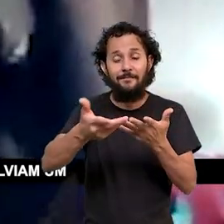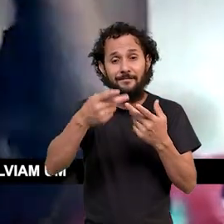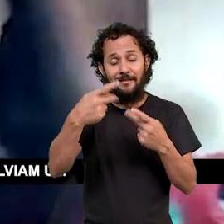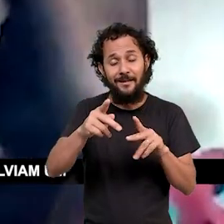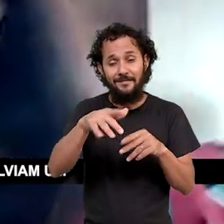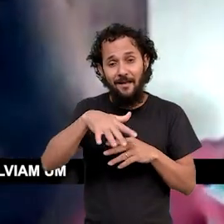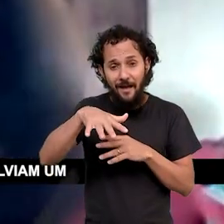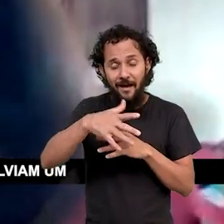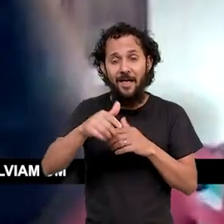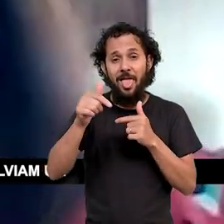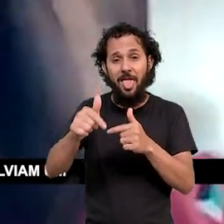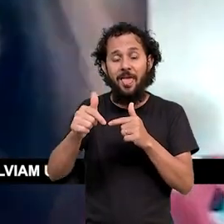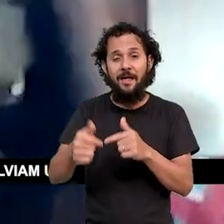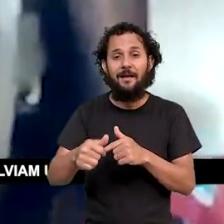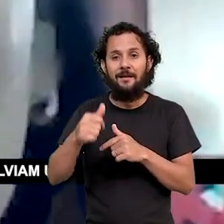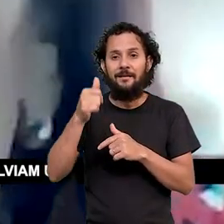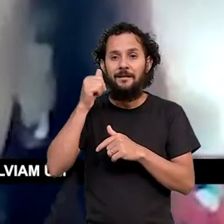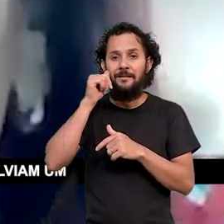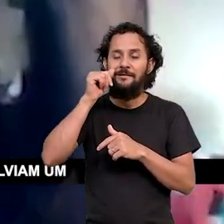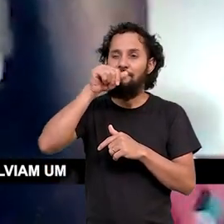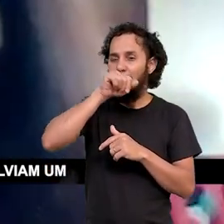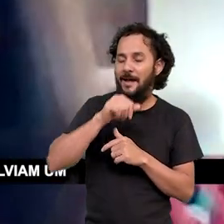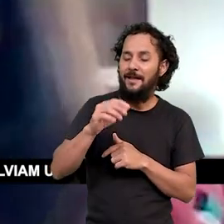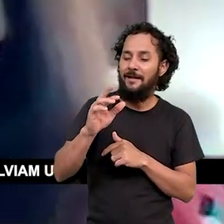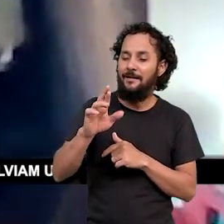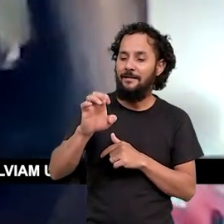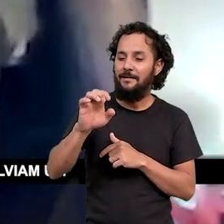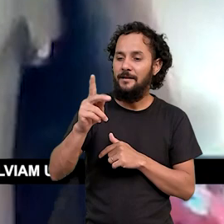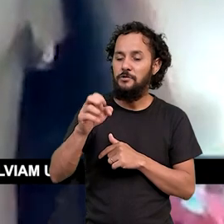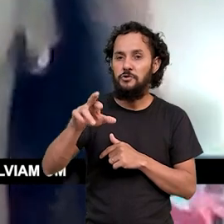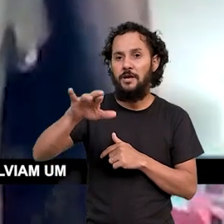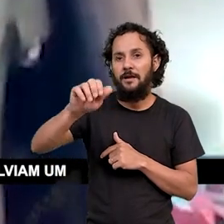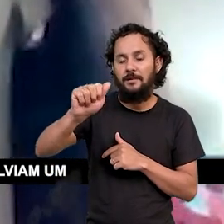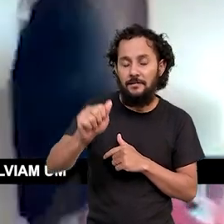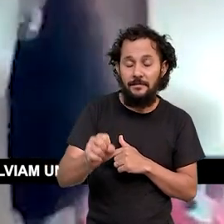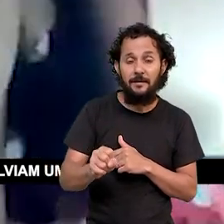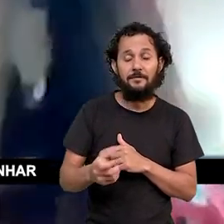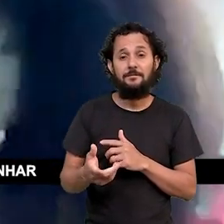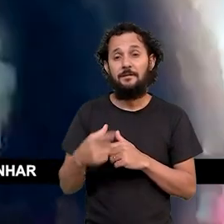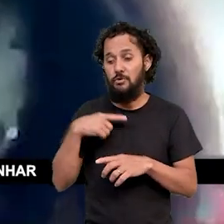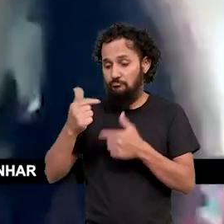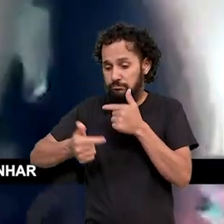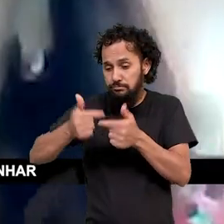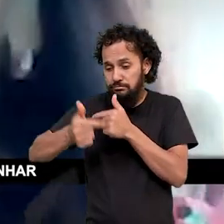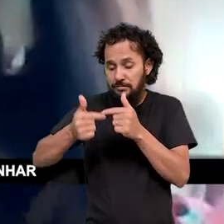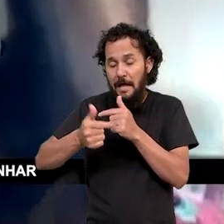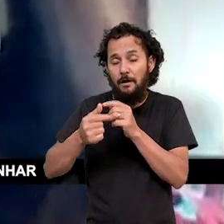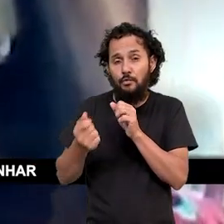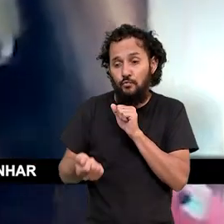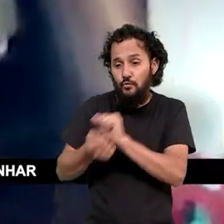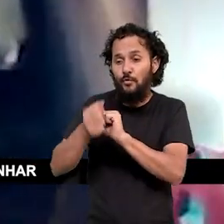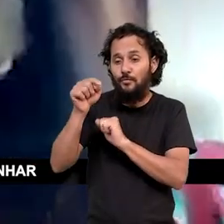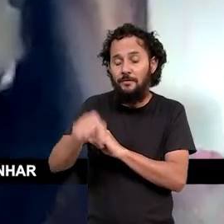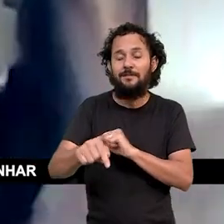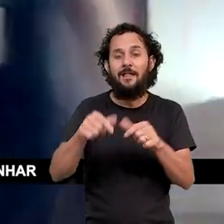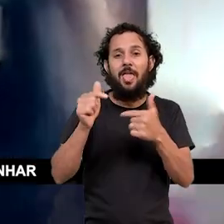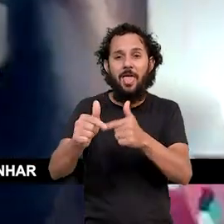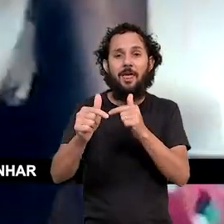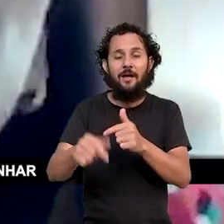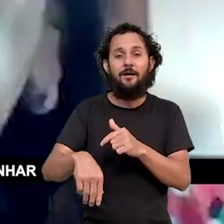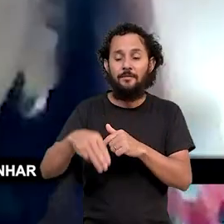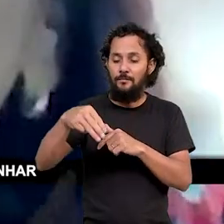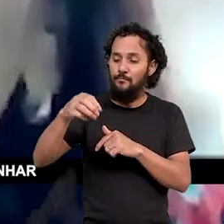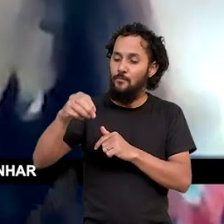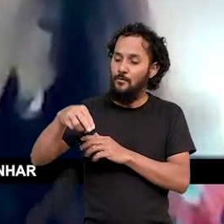nesse contexto ainda, as chamadas mães crecheiras também desenvolviam um trabalho paralelo, as